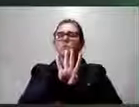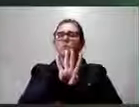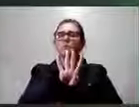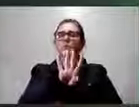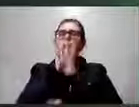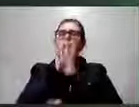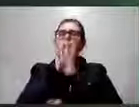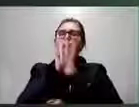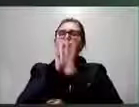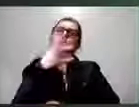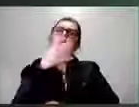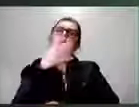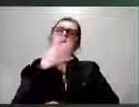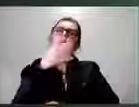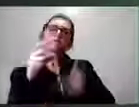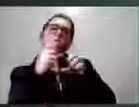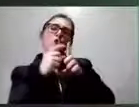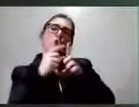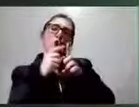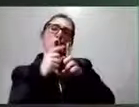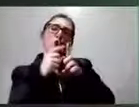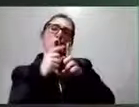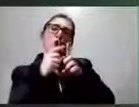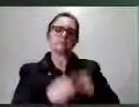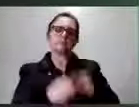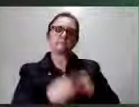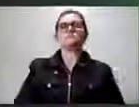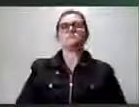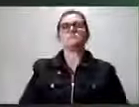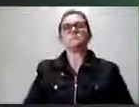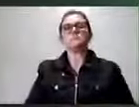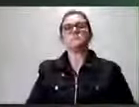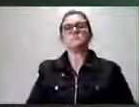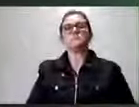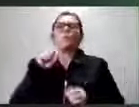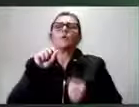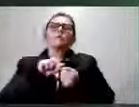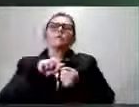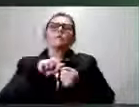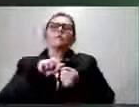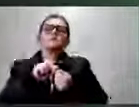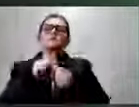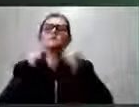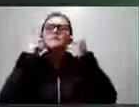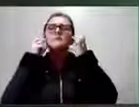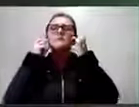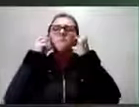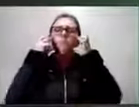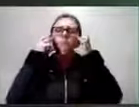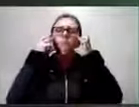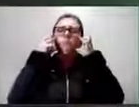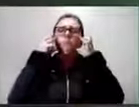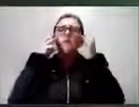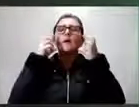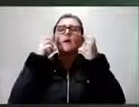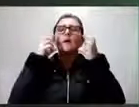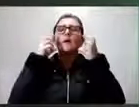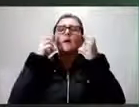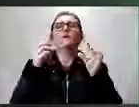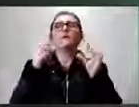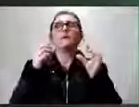bilhões de dólares, milhões de dólares. O que faz que a articulação temporomandibular seja única? Essa